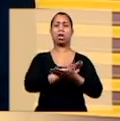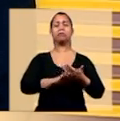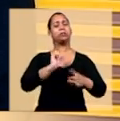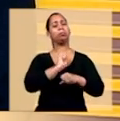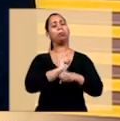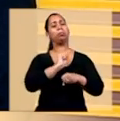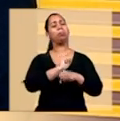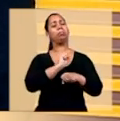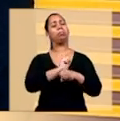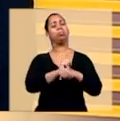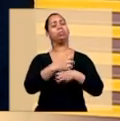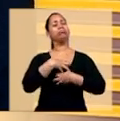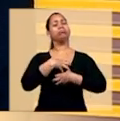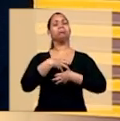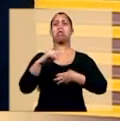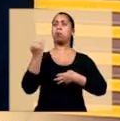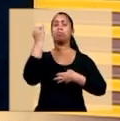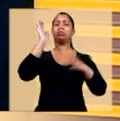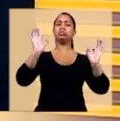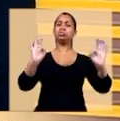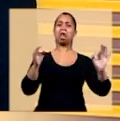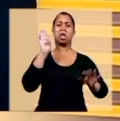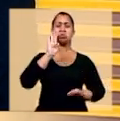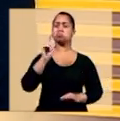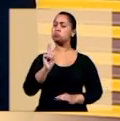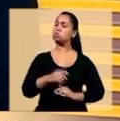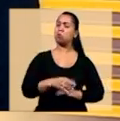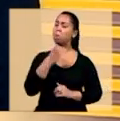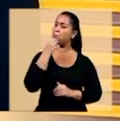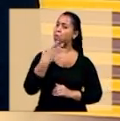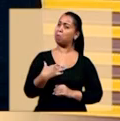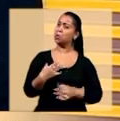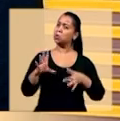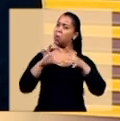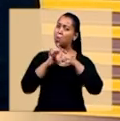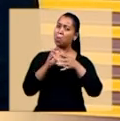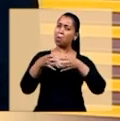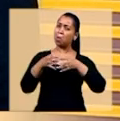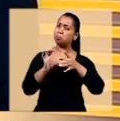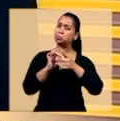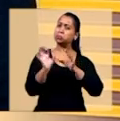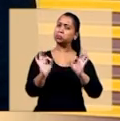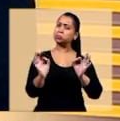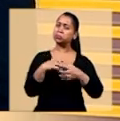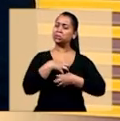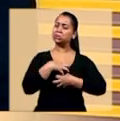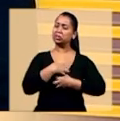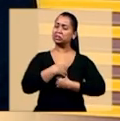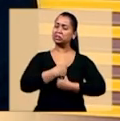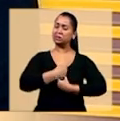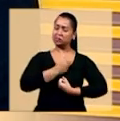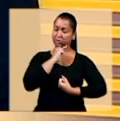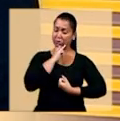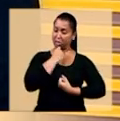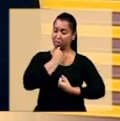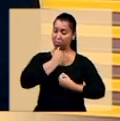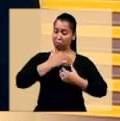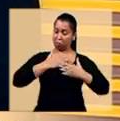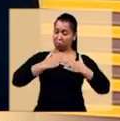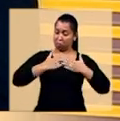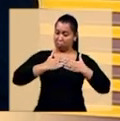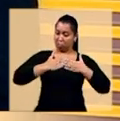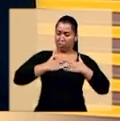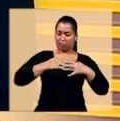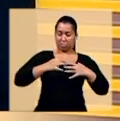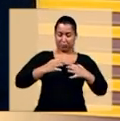você vai ficando na geladeira. Você vai falar, gente, eu não sou importante, eu não sou legal, eu não faço parte dessa equipe, você vai se sentindo para trás.